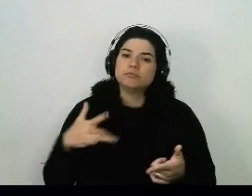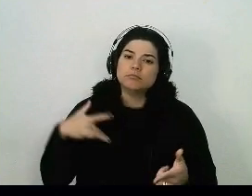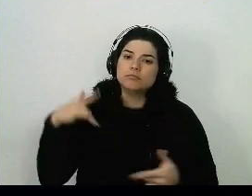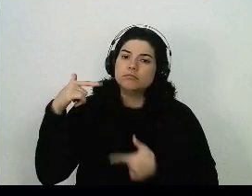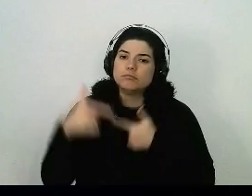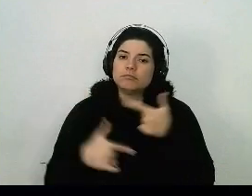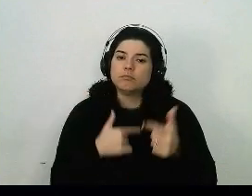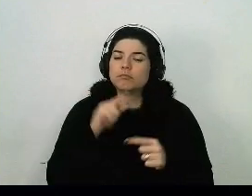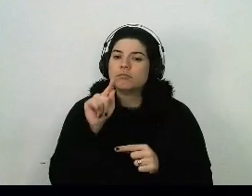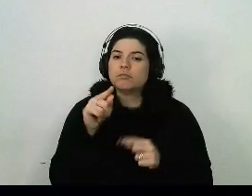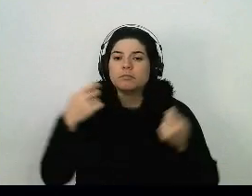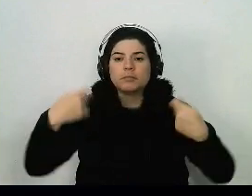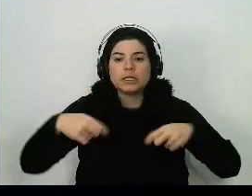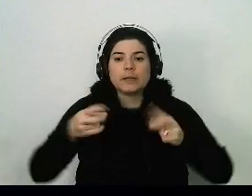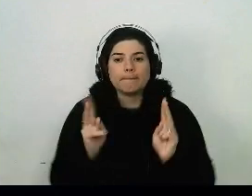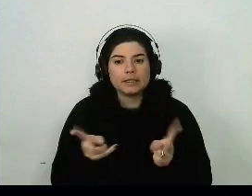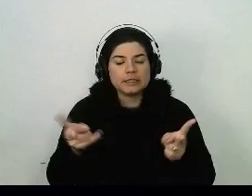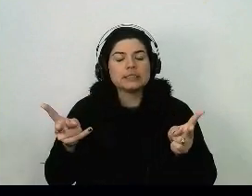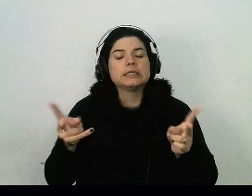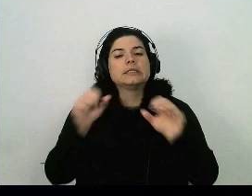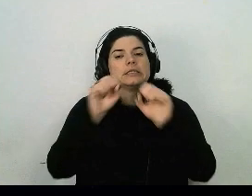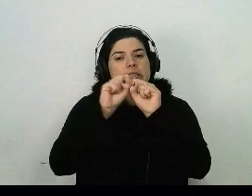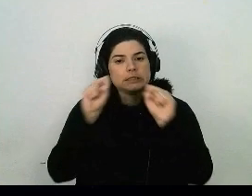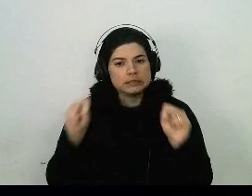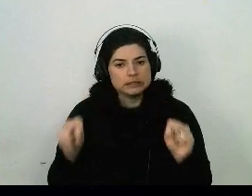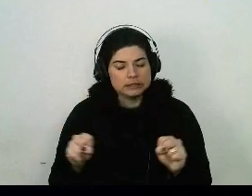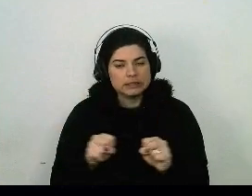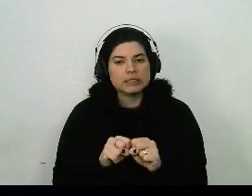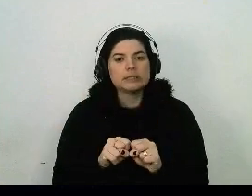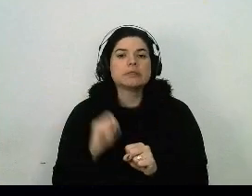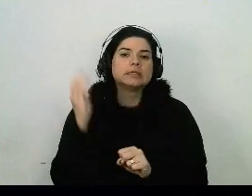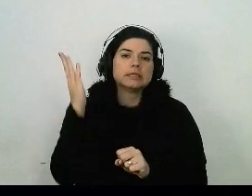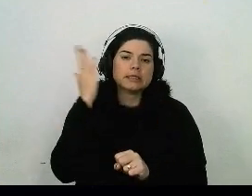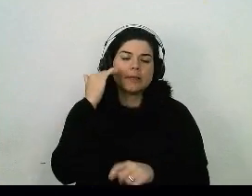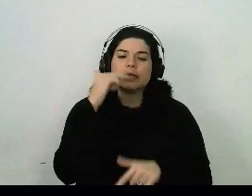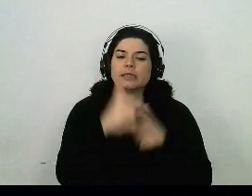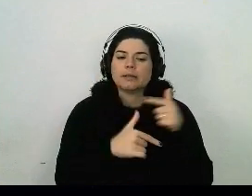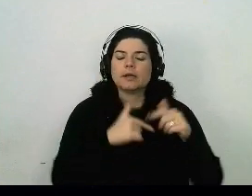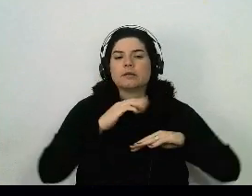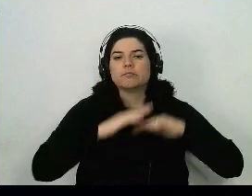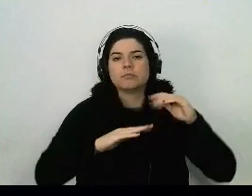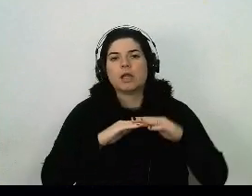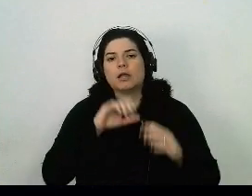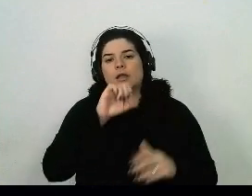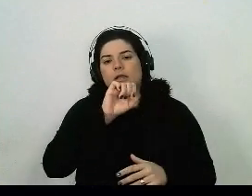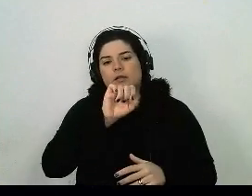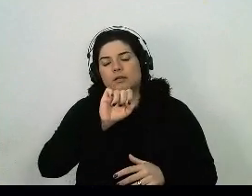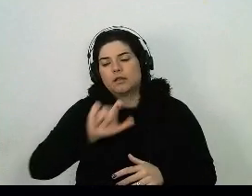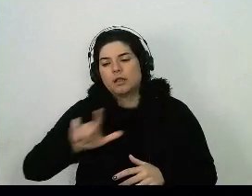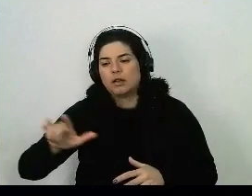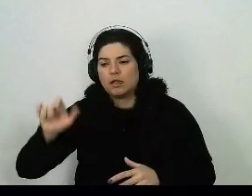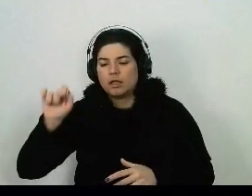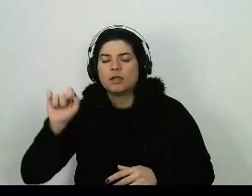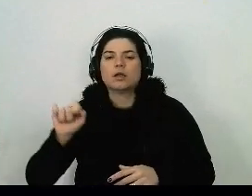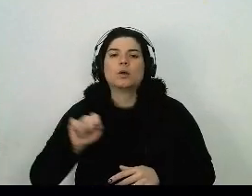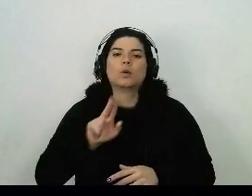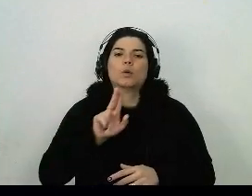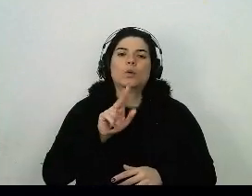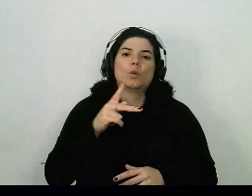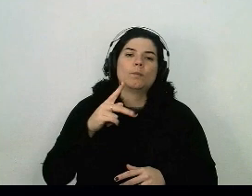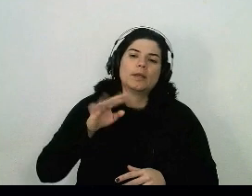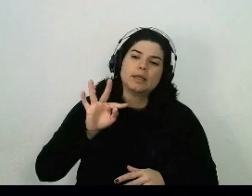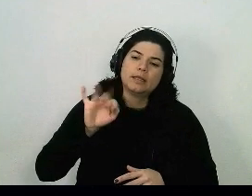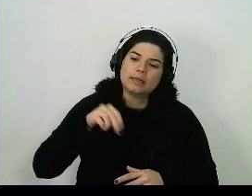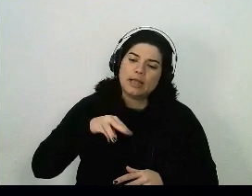manter um sistema no ar e a gente pega as nossas métricas de produção e ver questões de sla o Uptime e tudo mais é